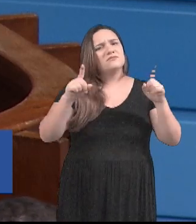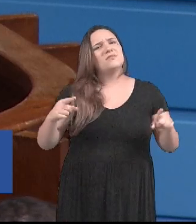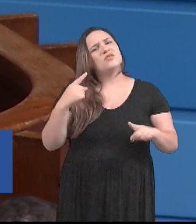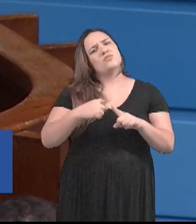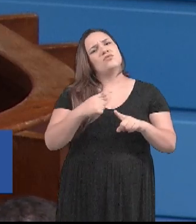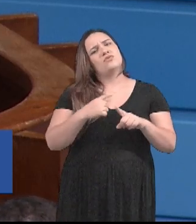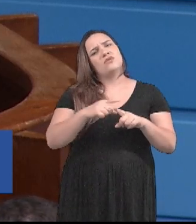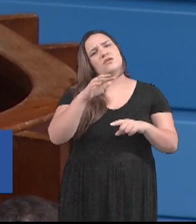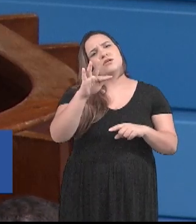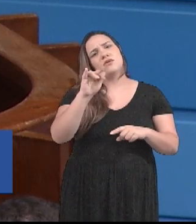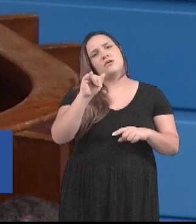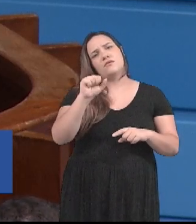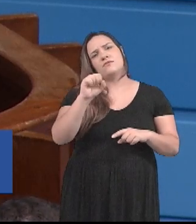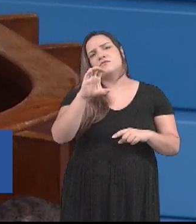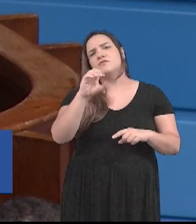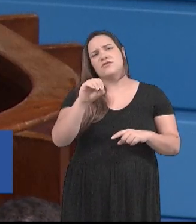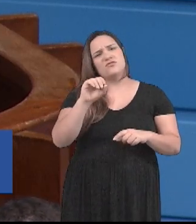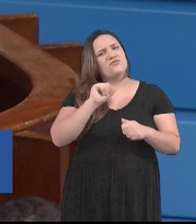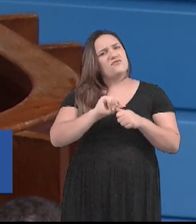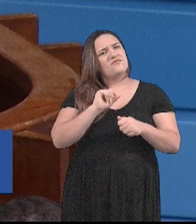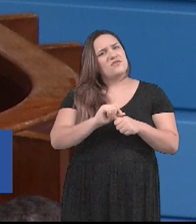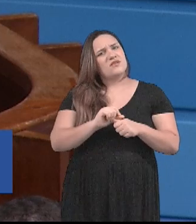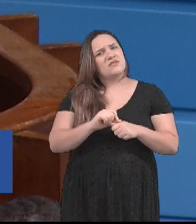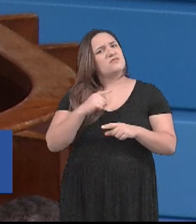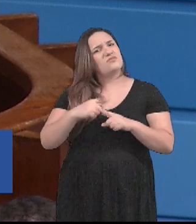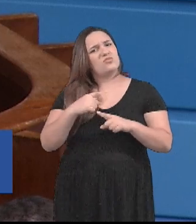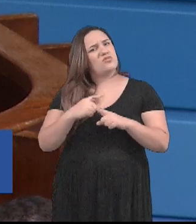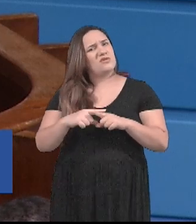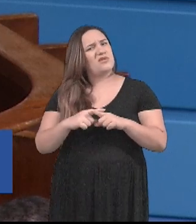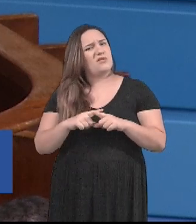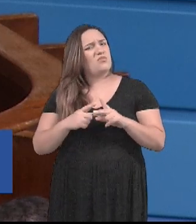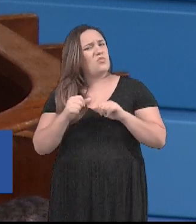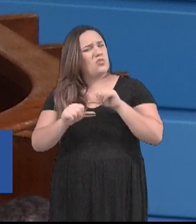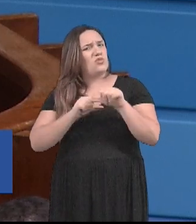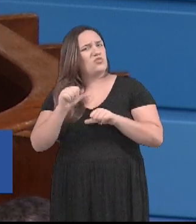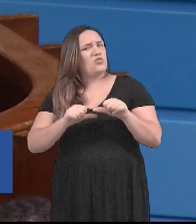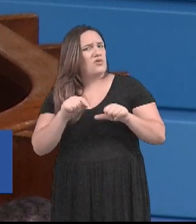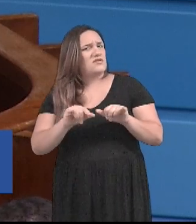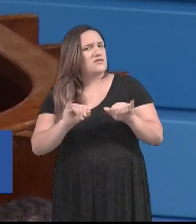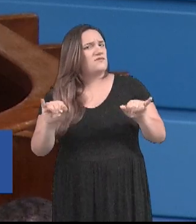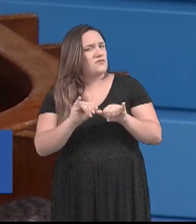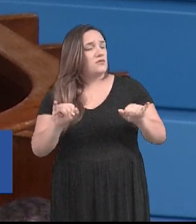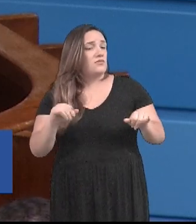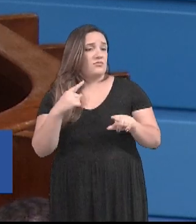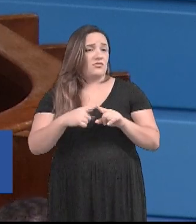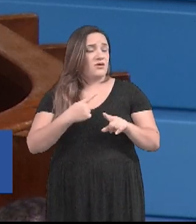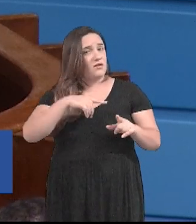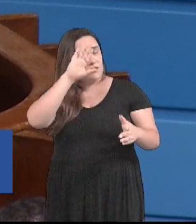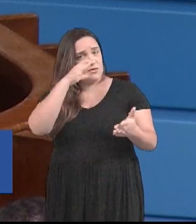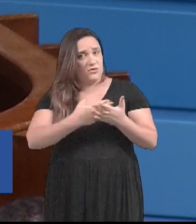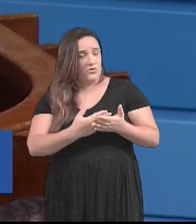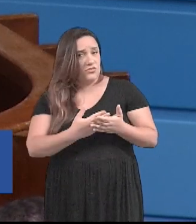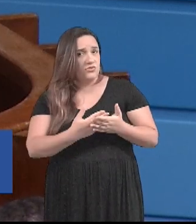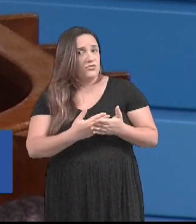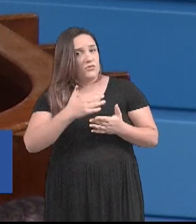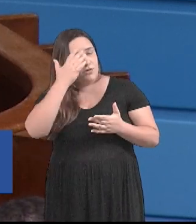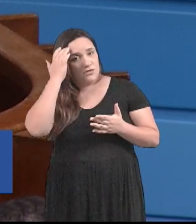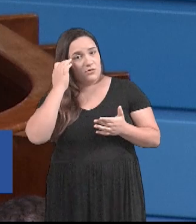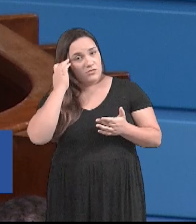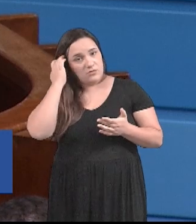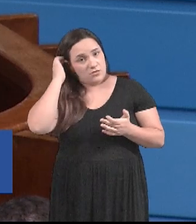e os procuradores do Estado que manipularam essas informações? Fizeram por acreditar que a decisão que transitou em